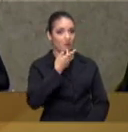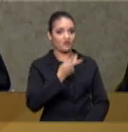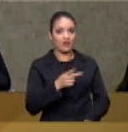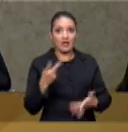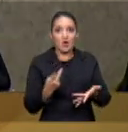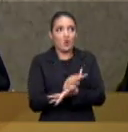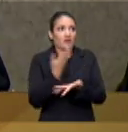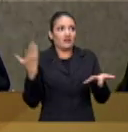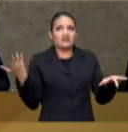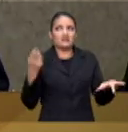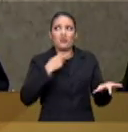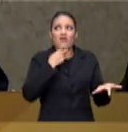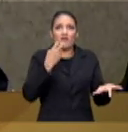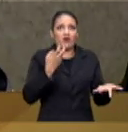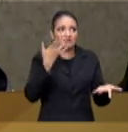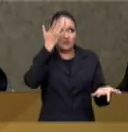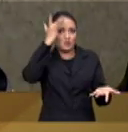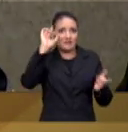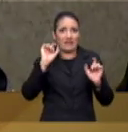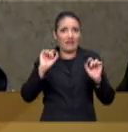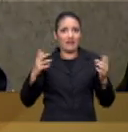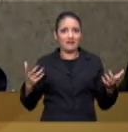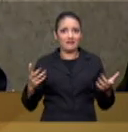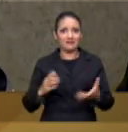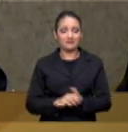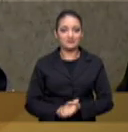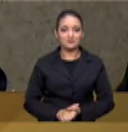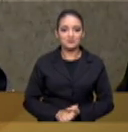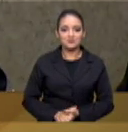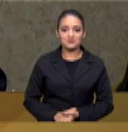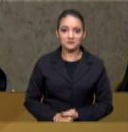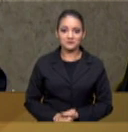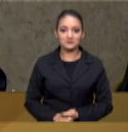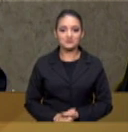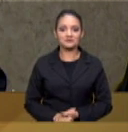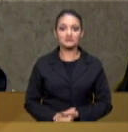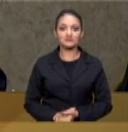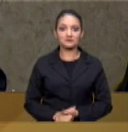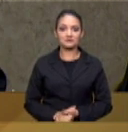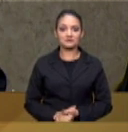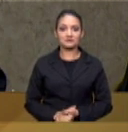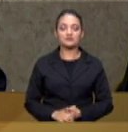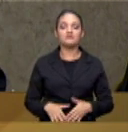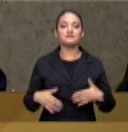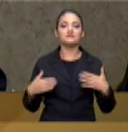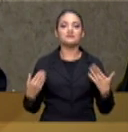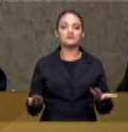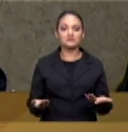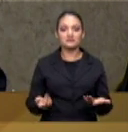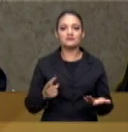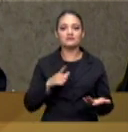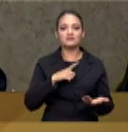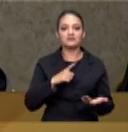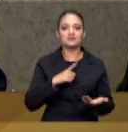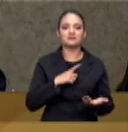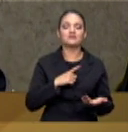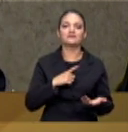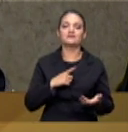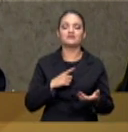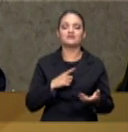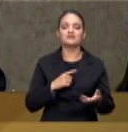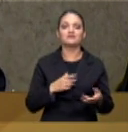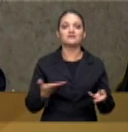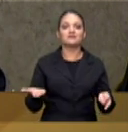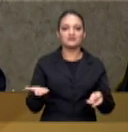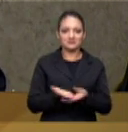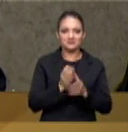aqui. É, Vossa Excelência, então, ação civil original 2866, tem a palavra para